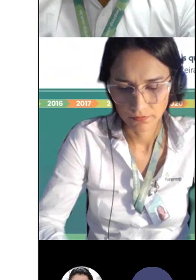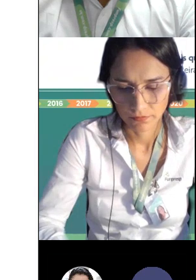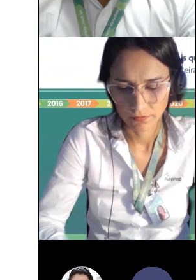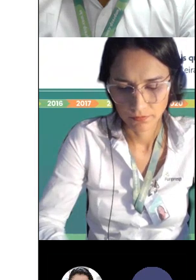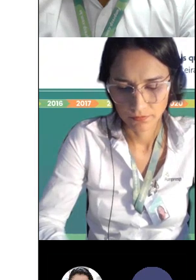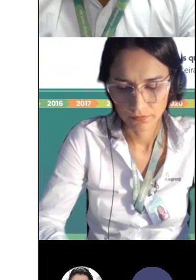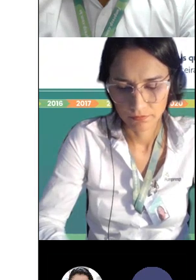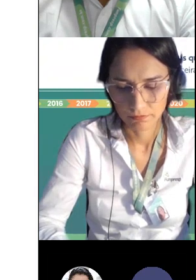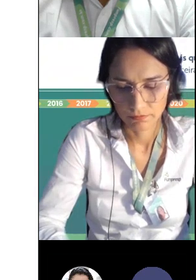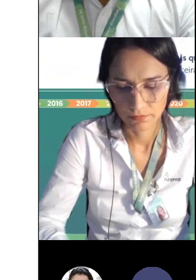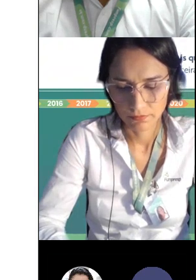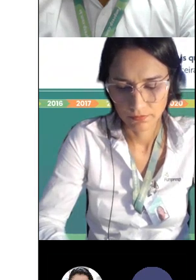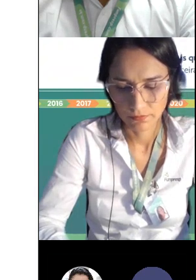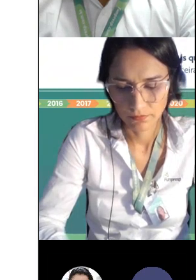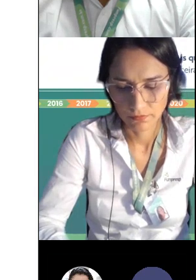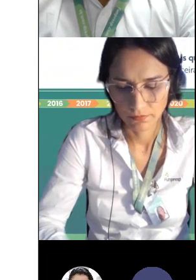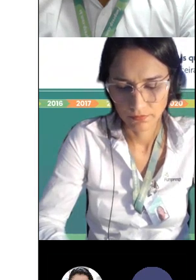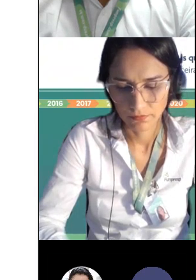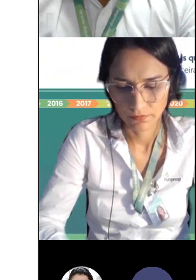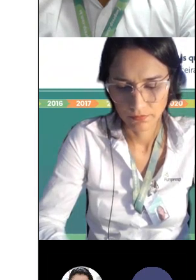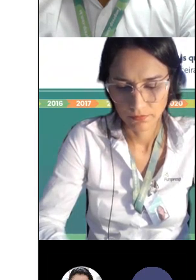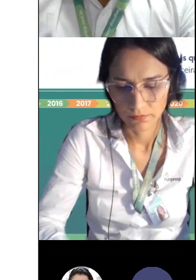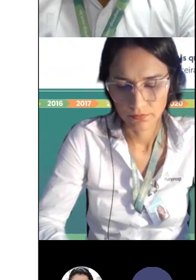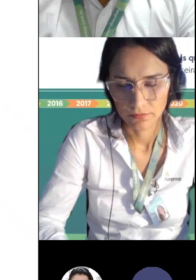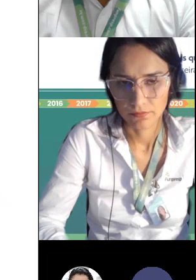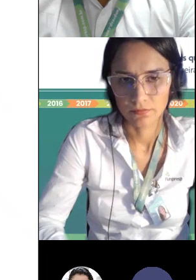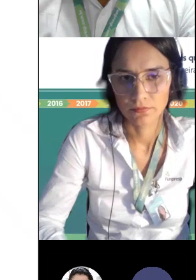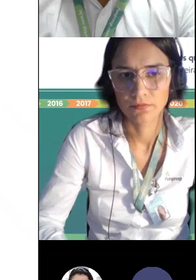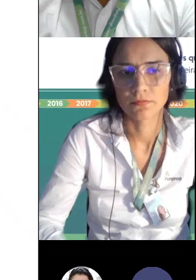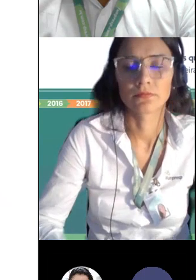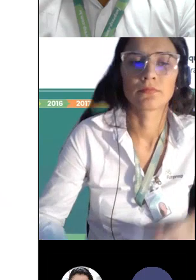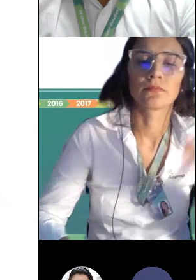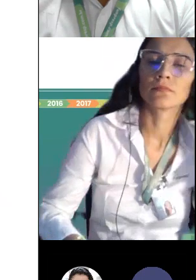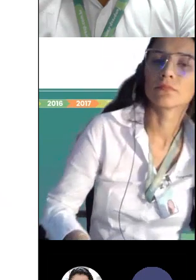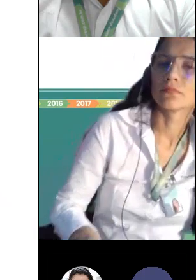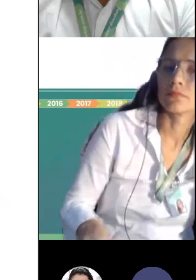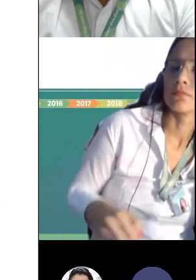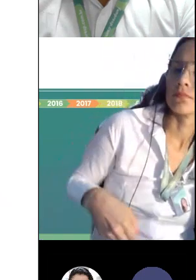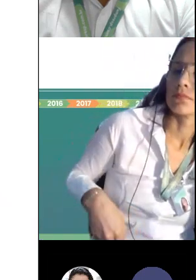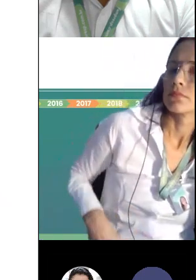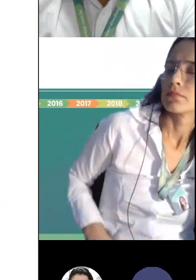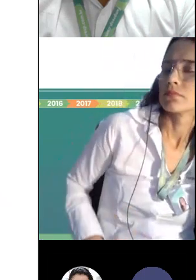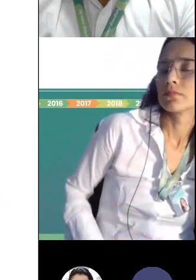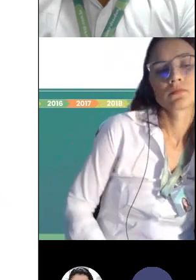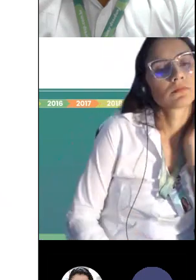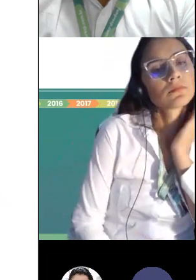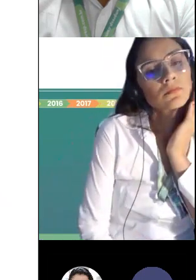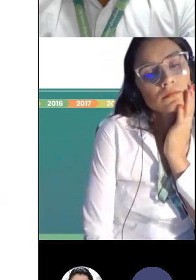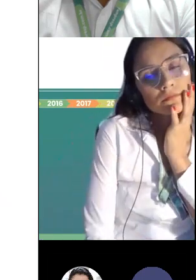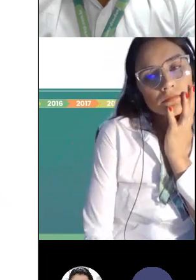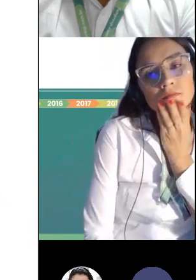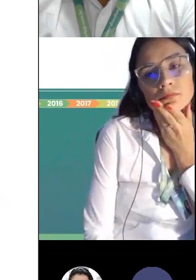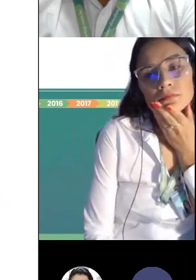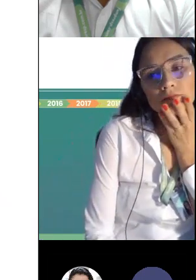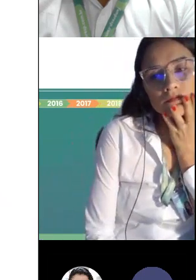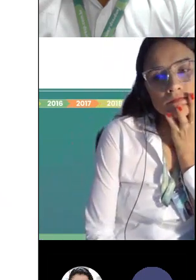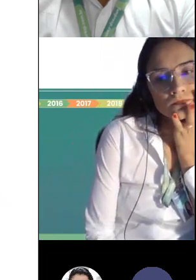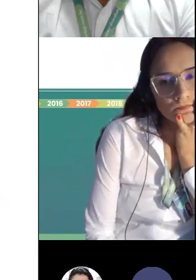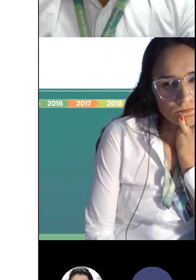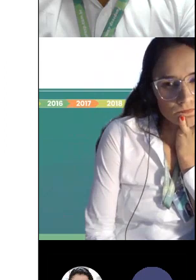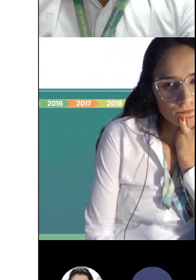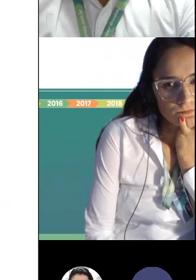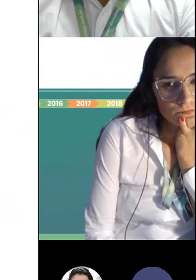da Funpresp? Você pode receber um benefício mensal por um prazo que você determina, né? Ou no